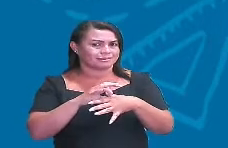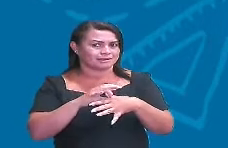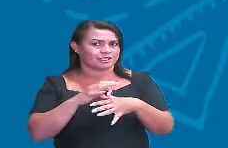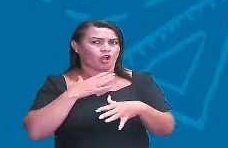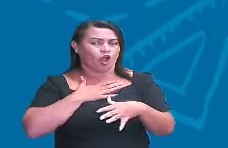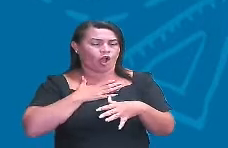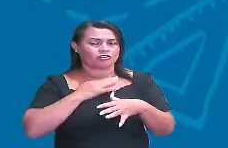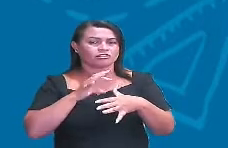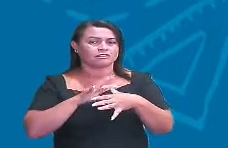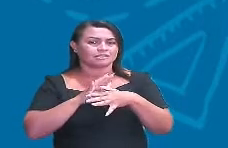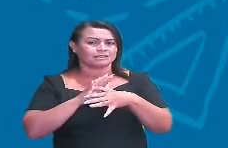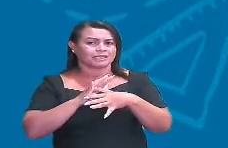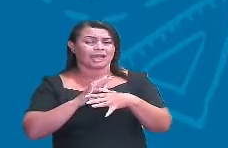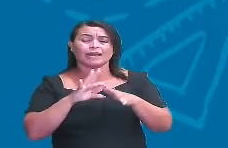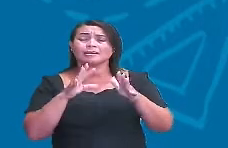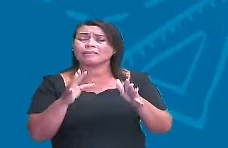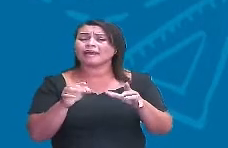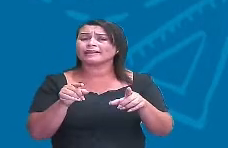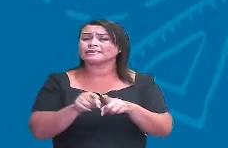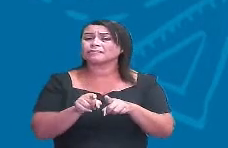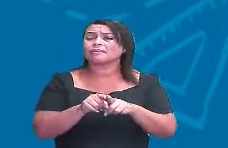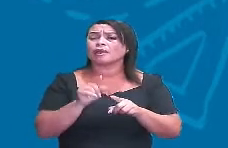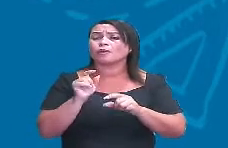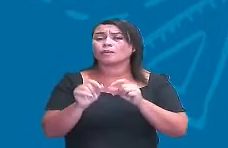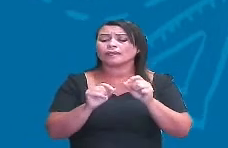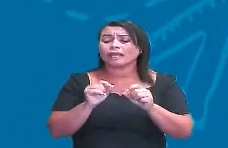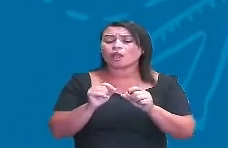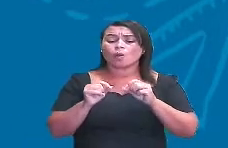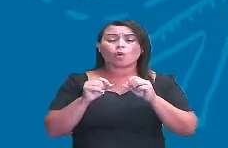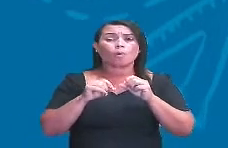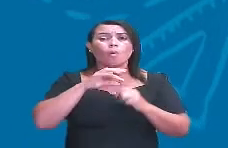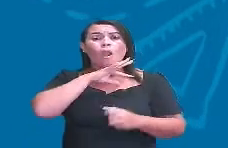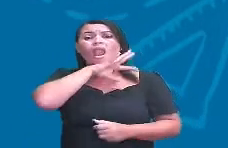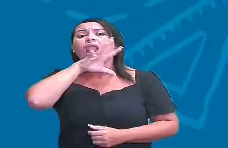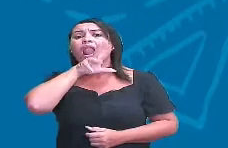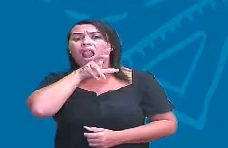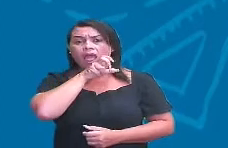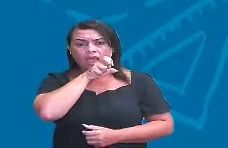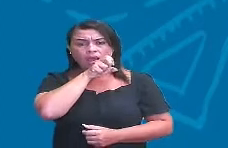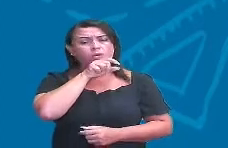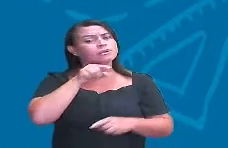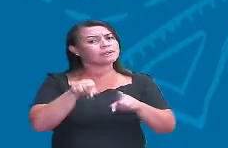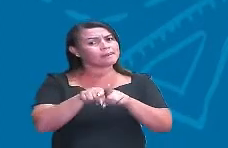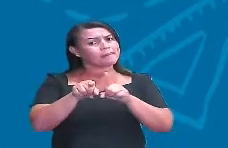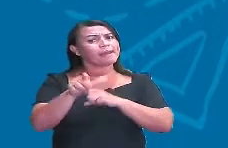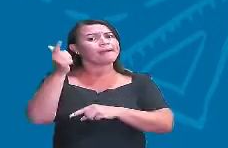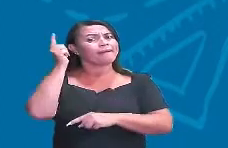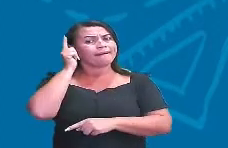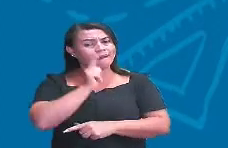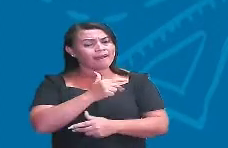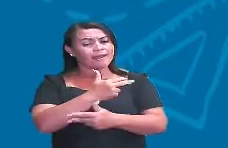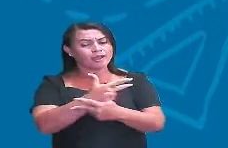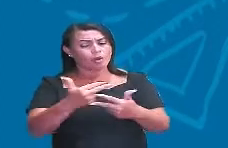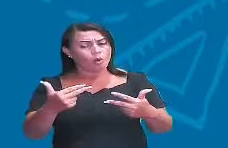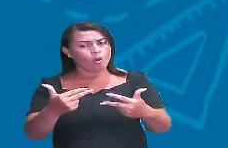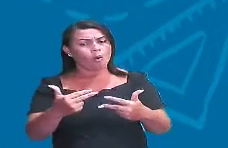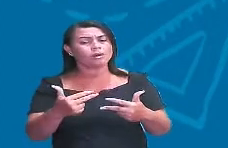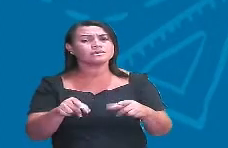carne. Mas indiretamente, o leão, ele é beneficiado pelas plantas, pelos